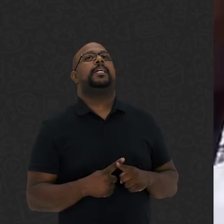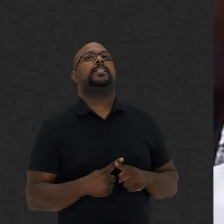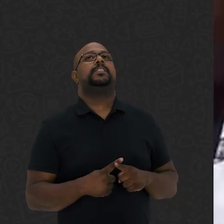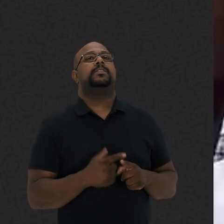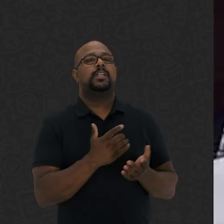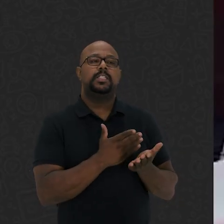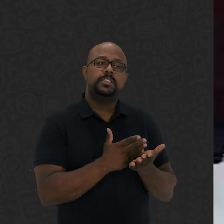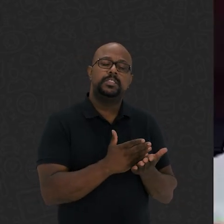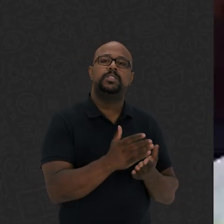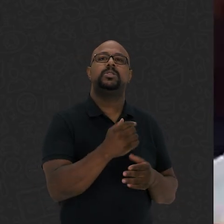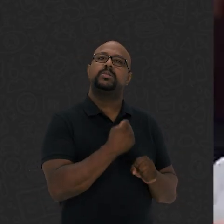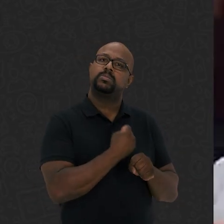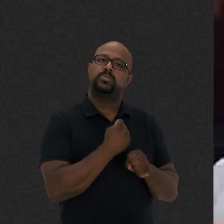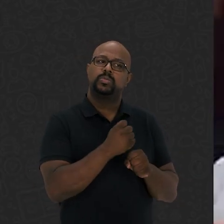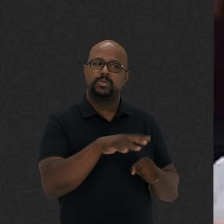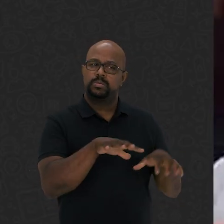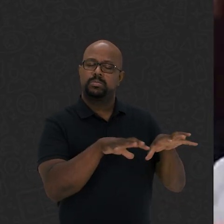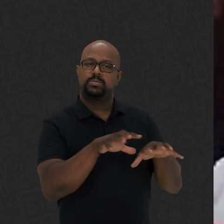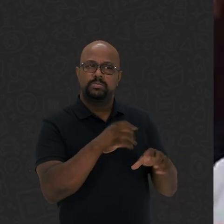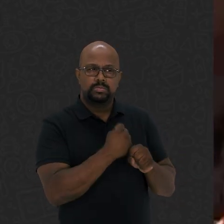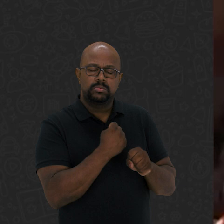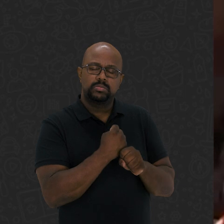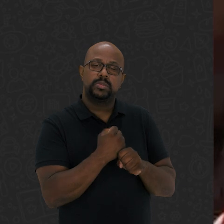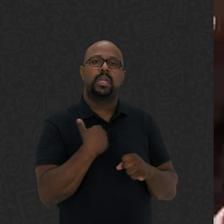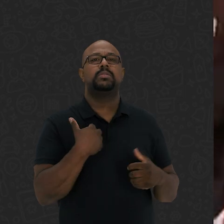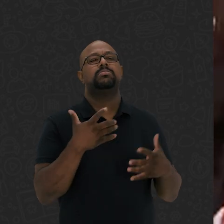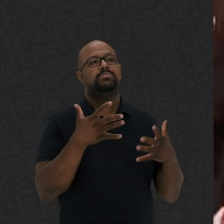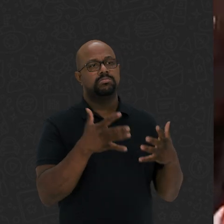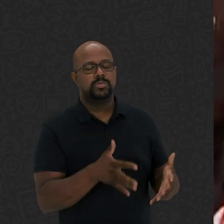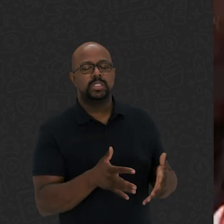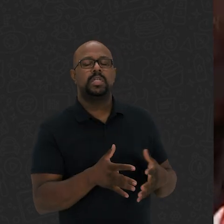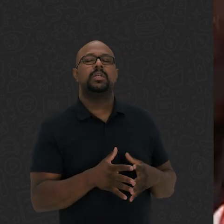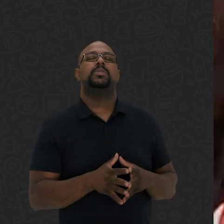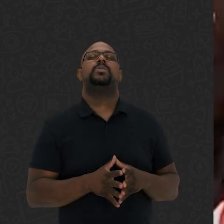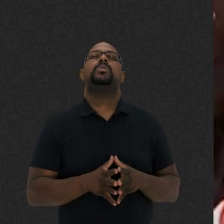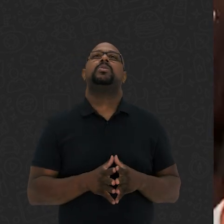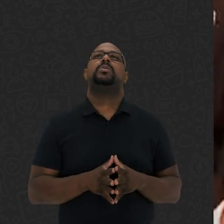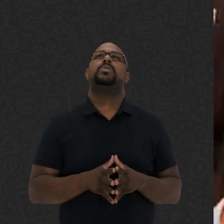dar início à administração local. Chegando,